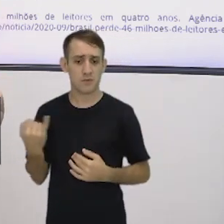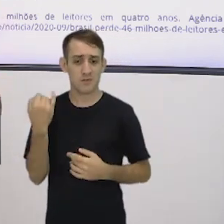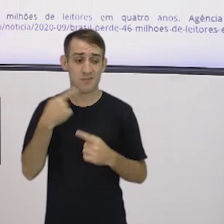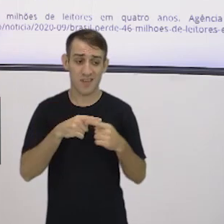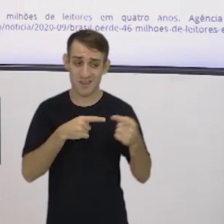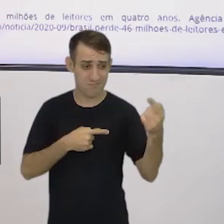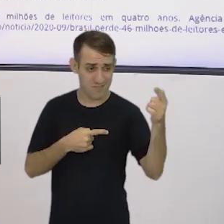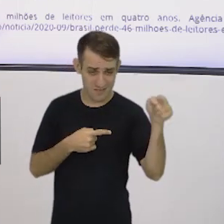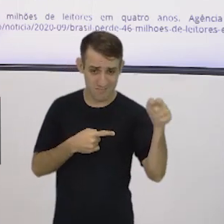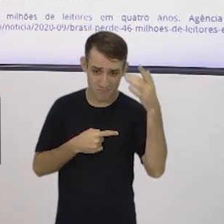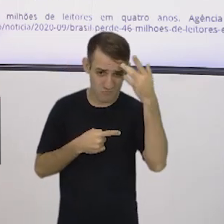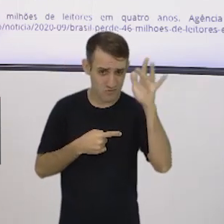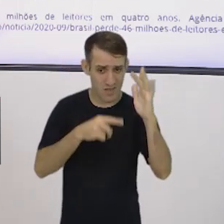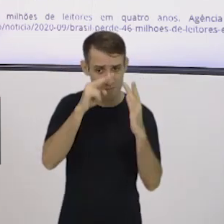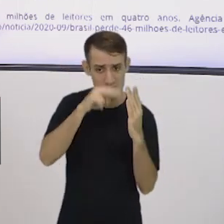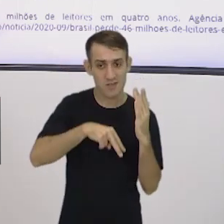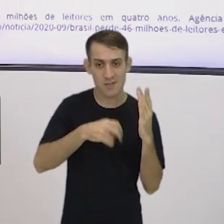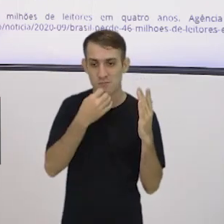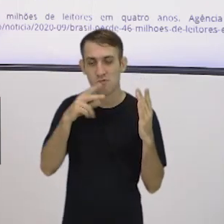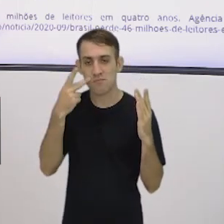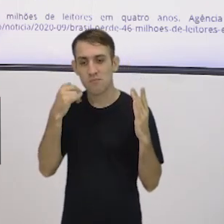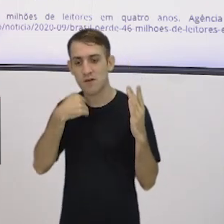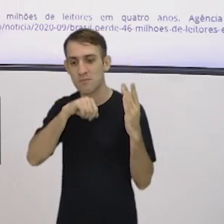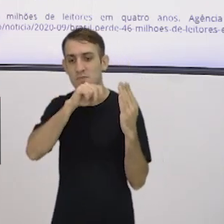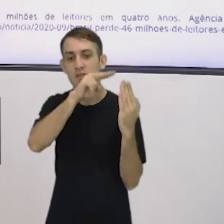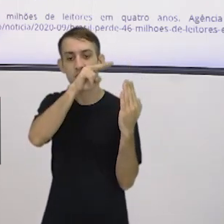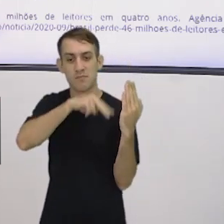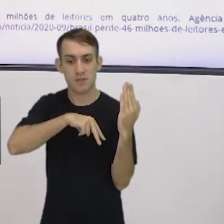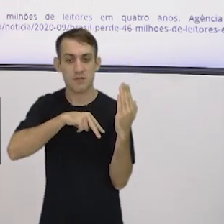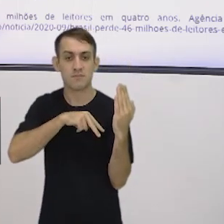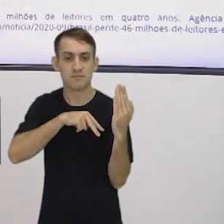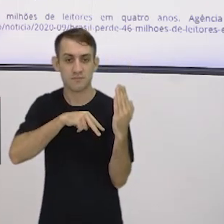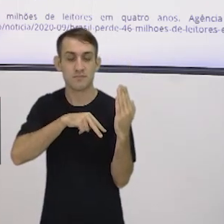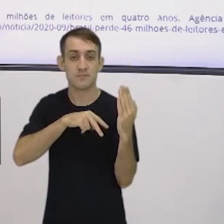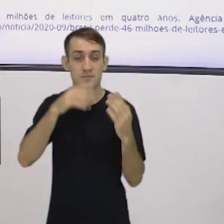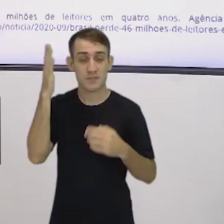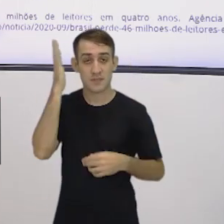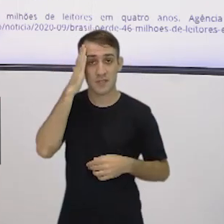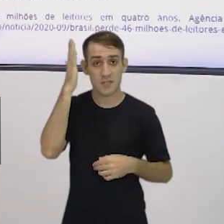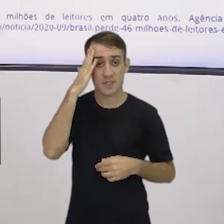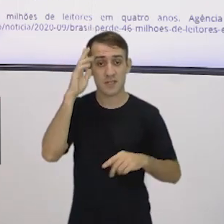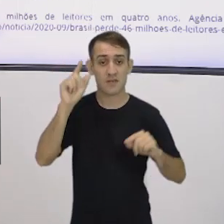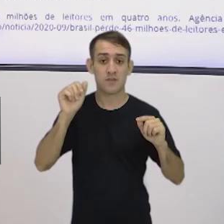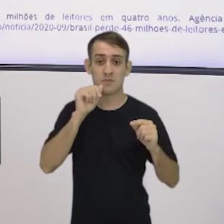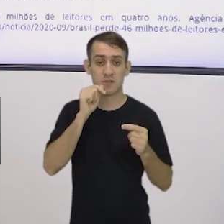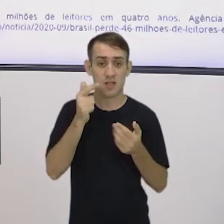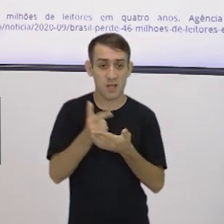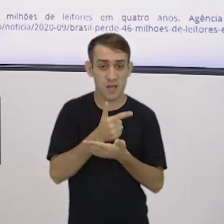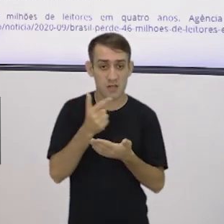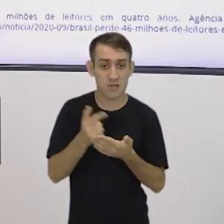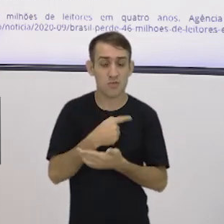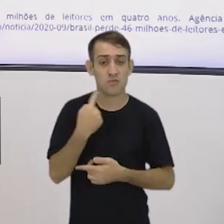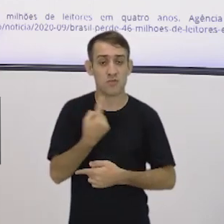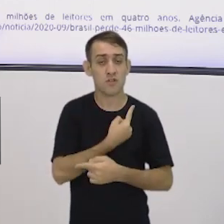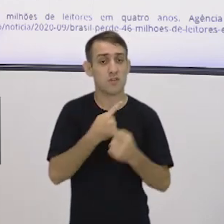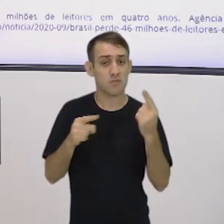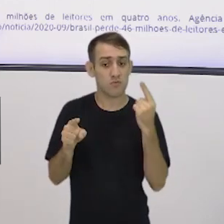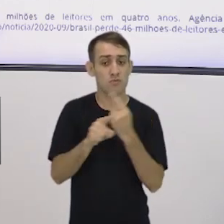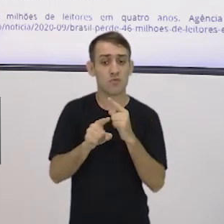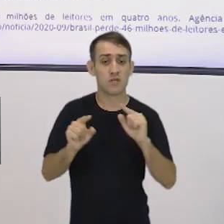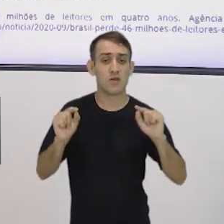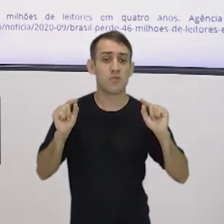sabe ler, então ler para ele no primeiro momento. Então, entendam. na literatura, nós vamos encontrar isso.